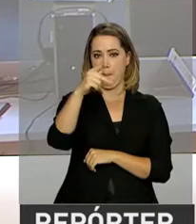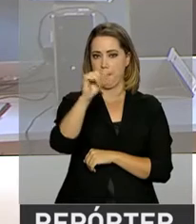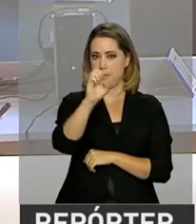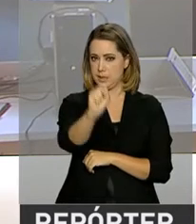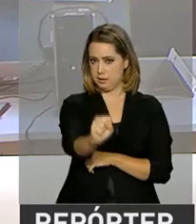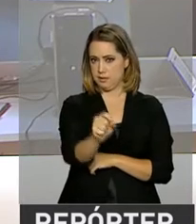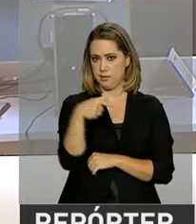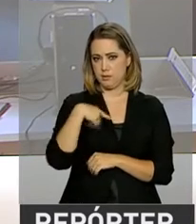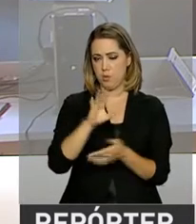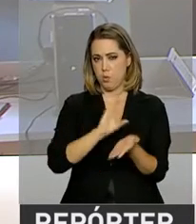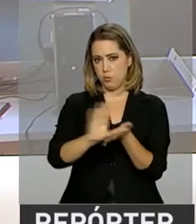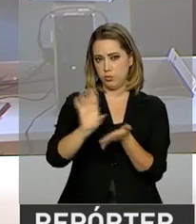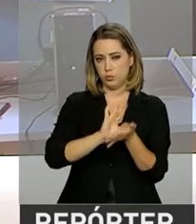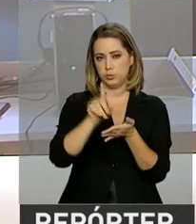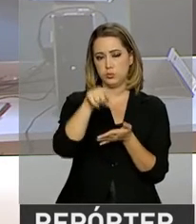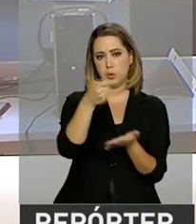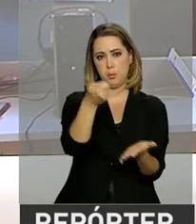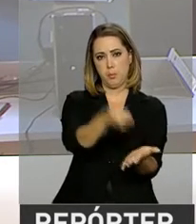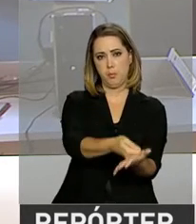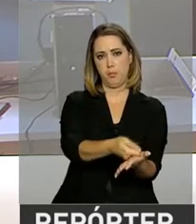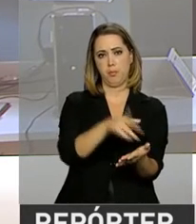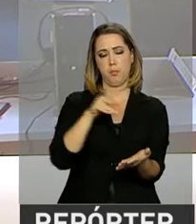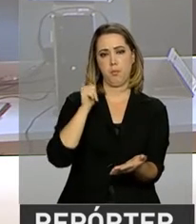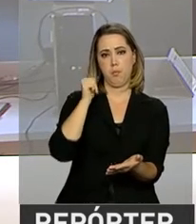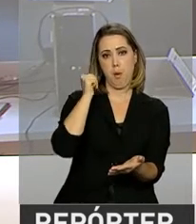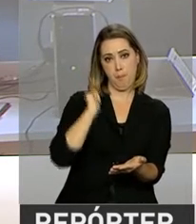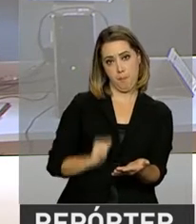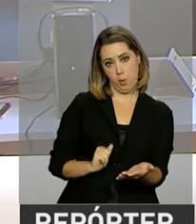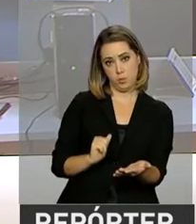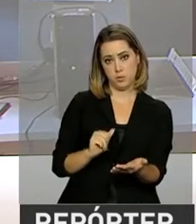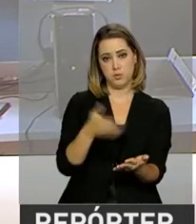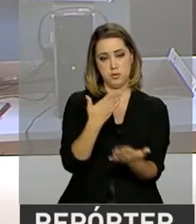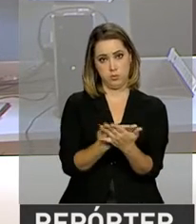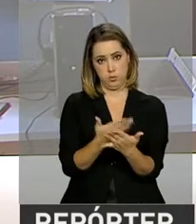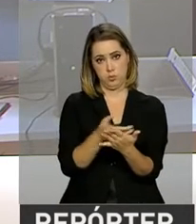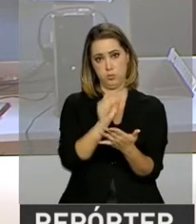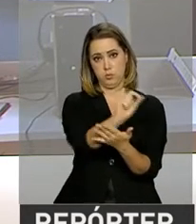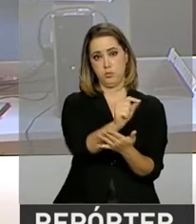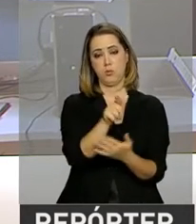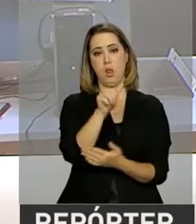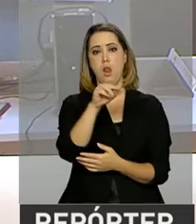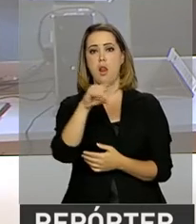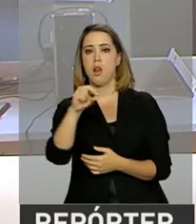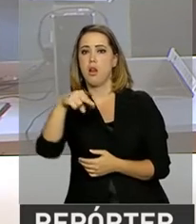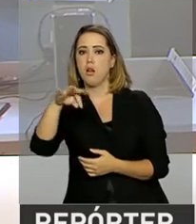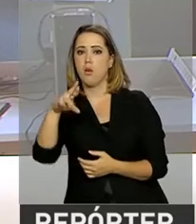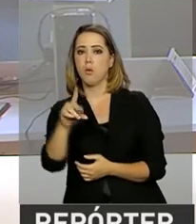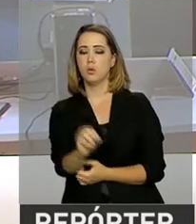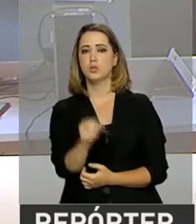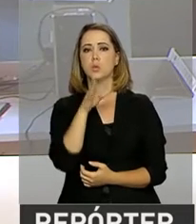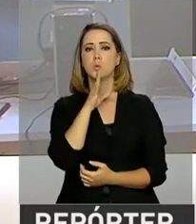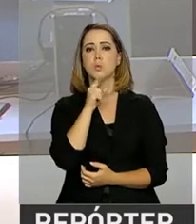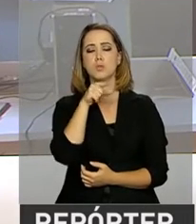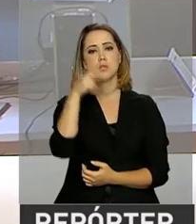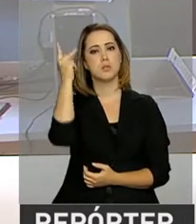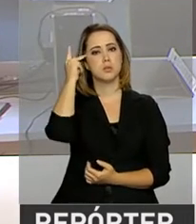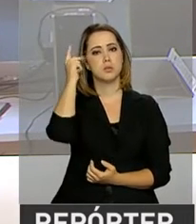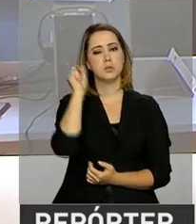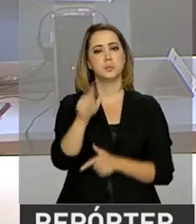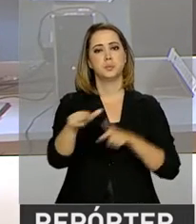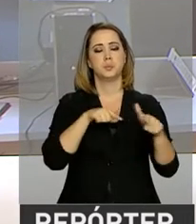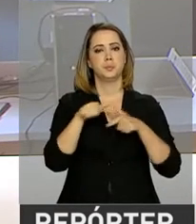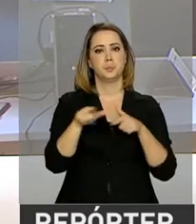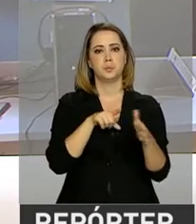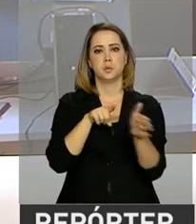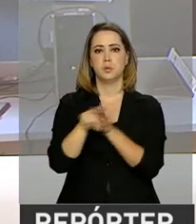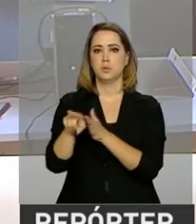parte dos recursos vai para o pagamento de bolsas de estudo o repórter leonardo meira foi conhecer conhecer em são paulo o trabalho